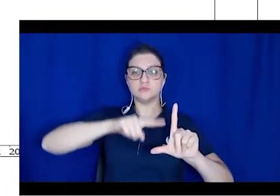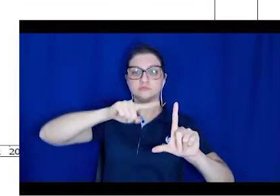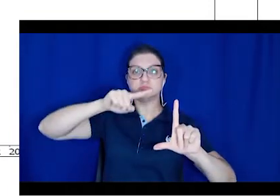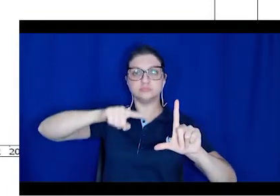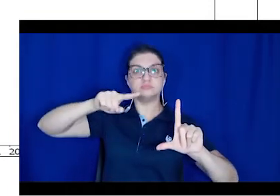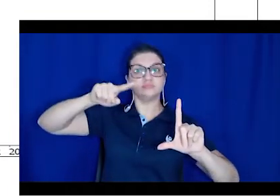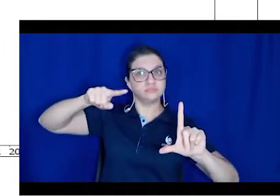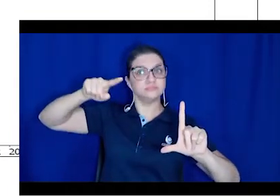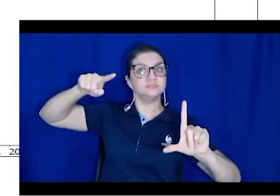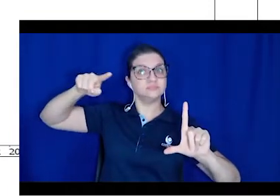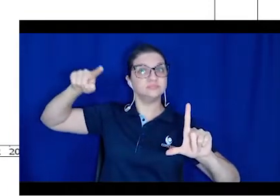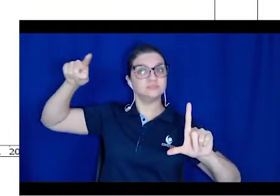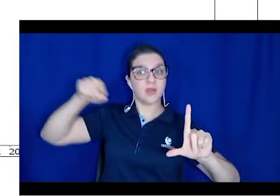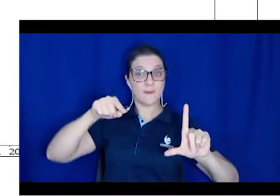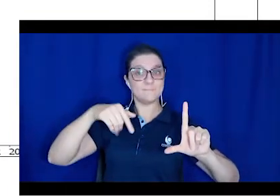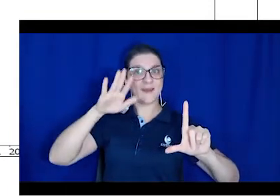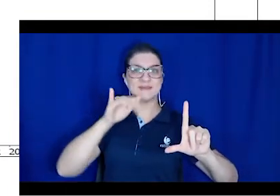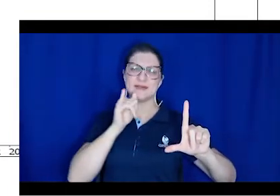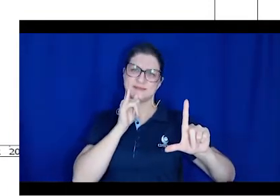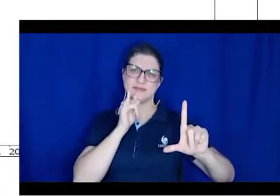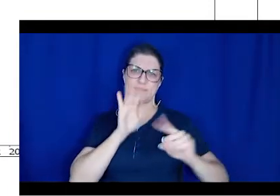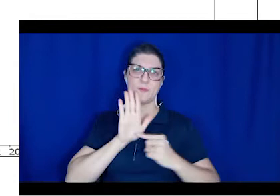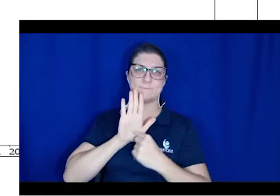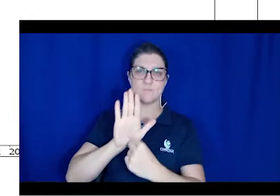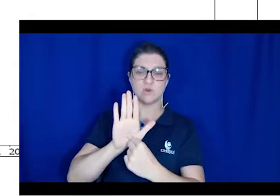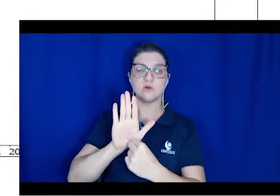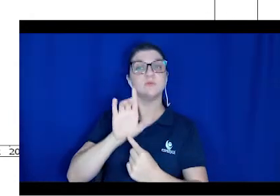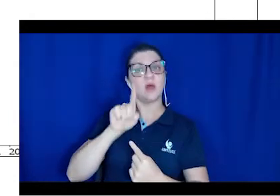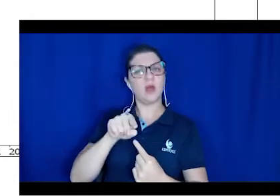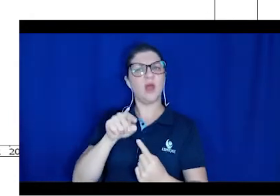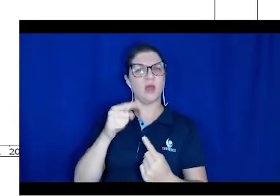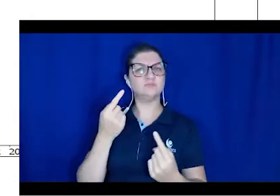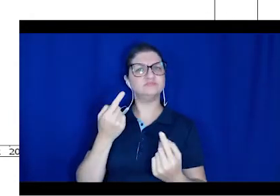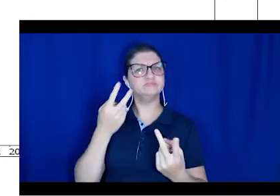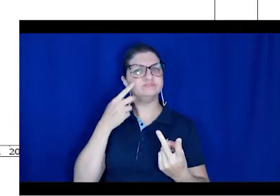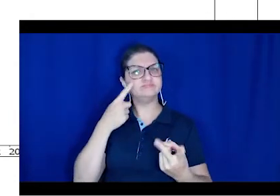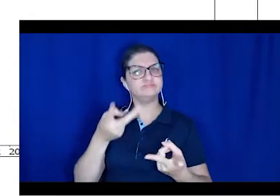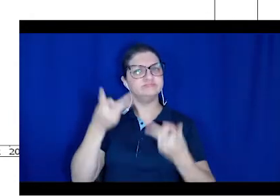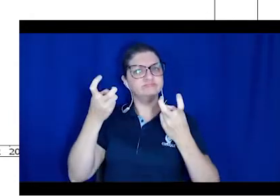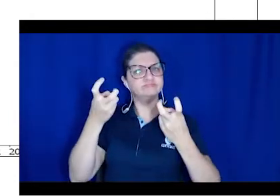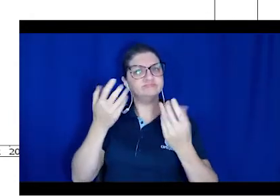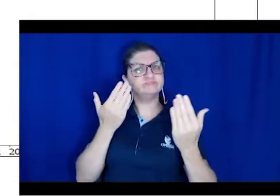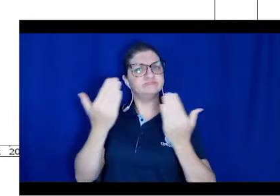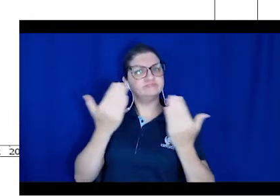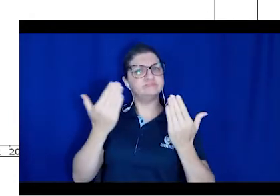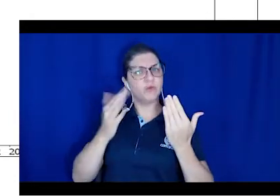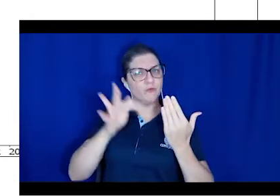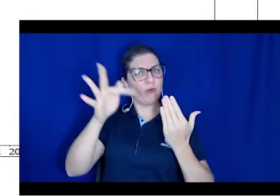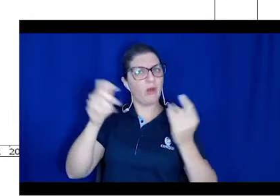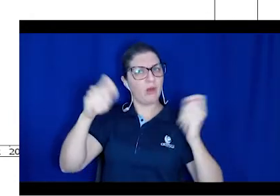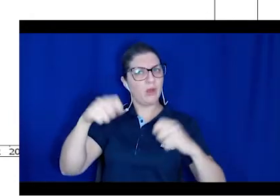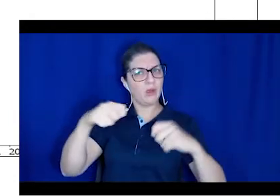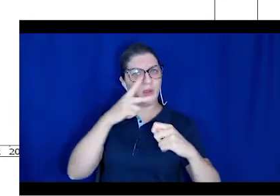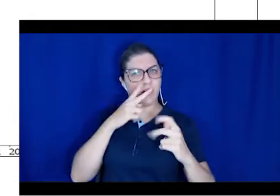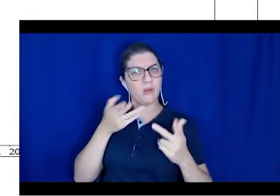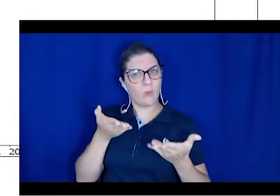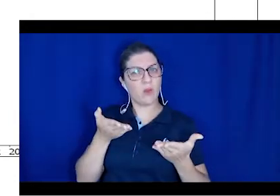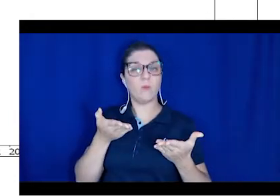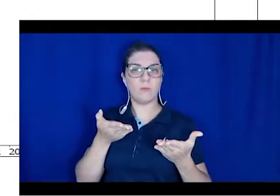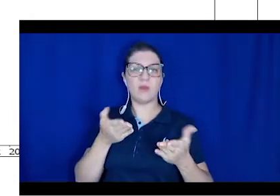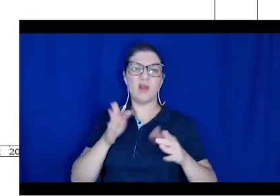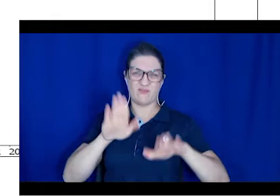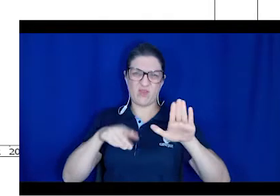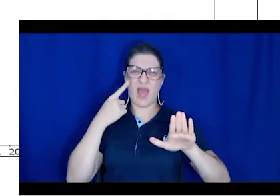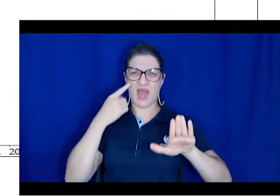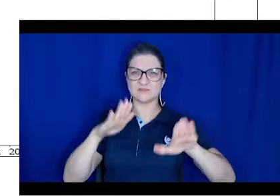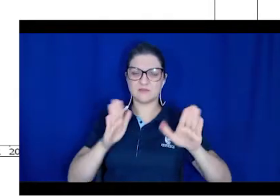é um gráfico que aqui está muito mais como exemplo, e se nós formos ver uma tendência muito clara altista. Mas percebo que ao longo do período eu tenho queda.